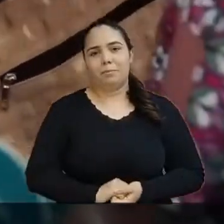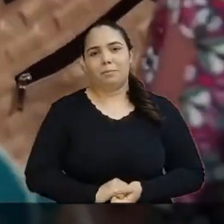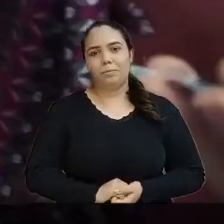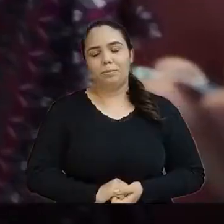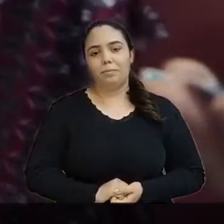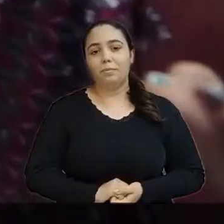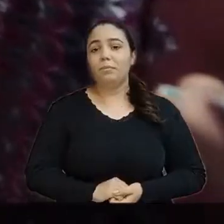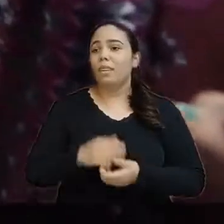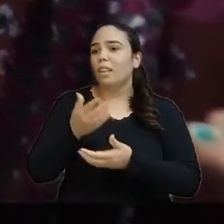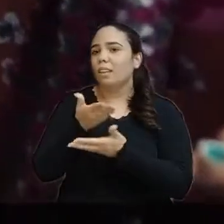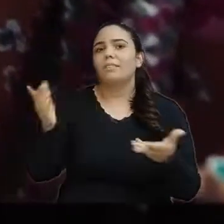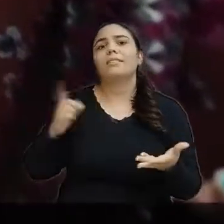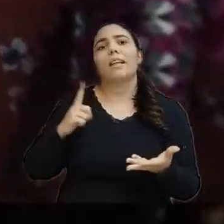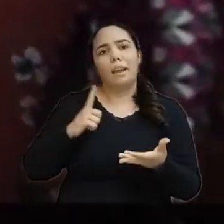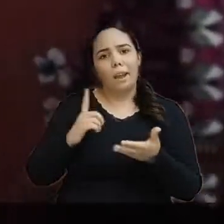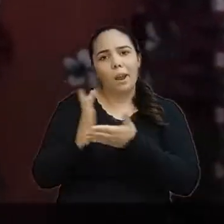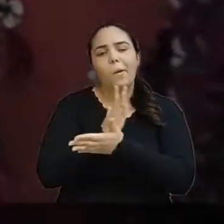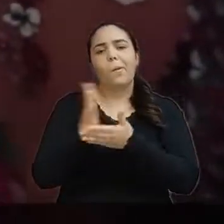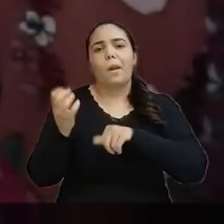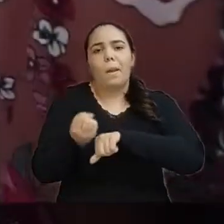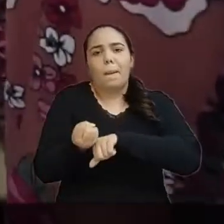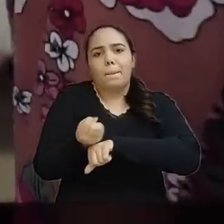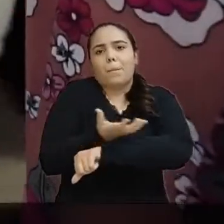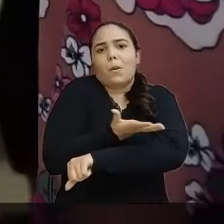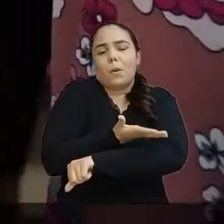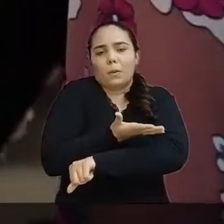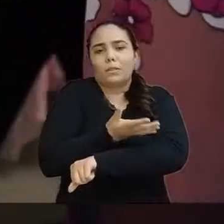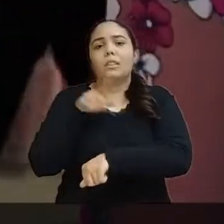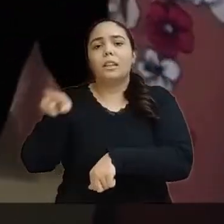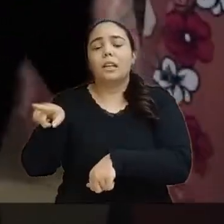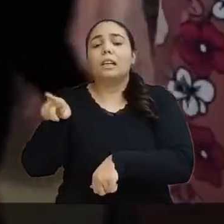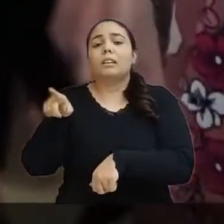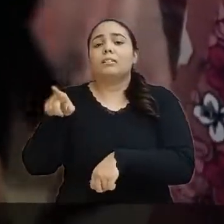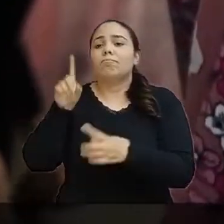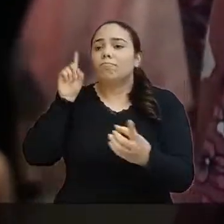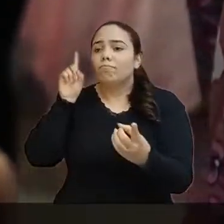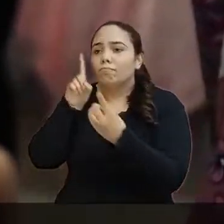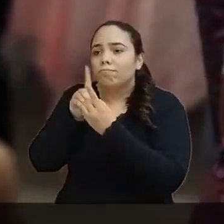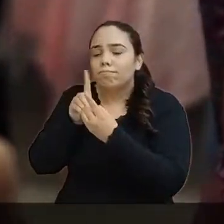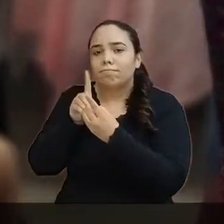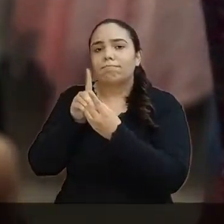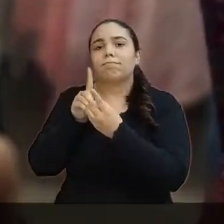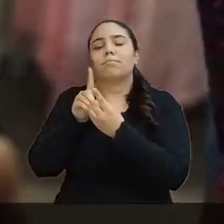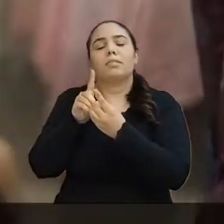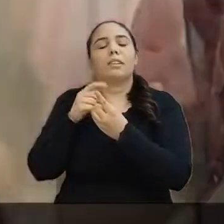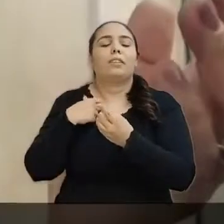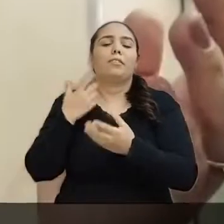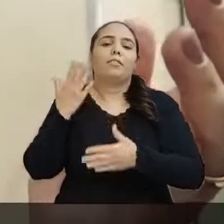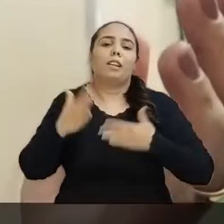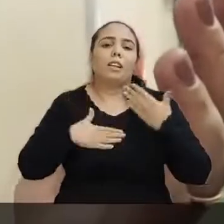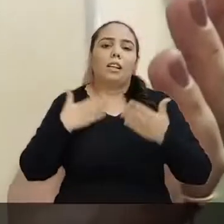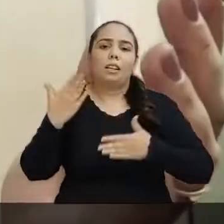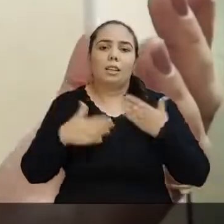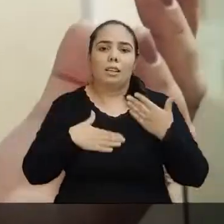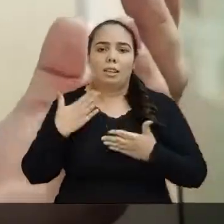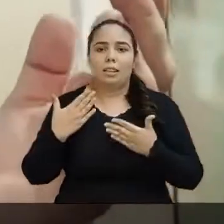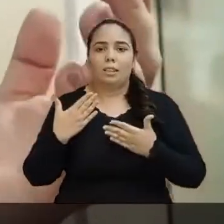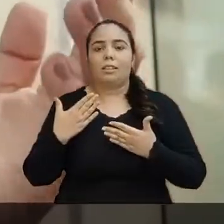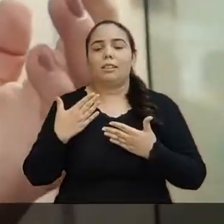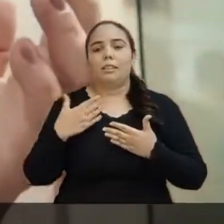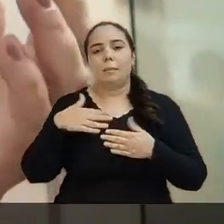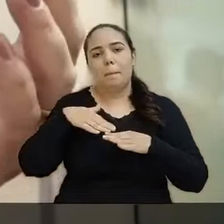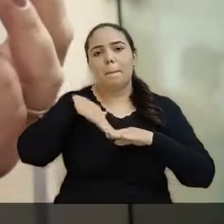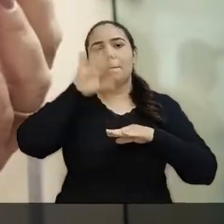José. Eles ficam tão emocionados e esse acolhimento me deixa mais feliz do